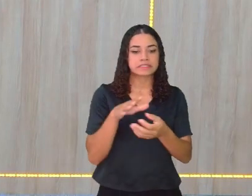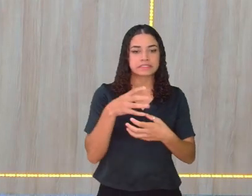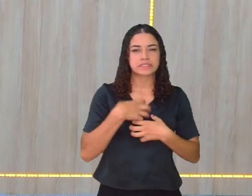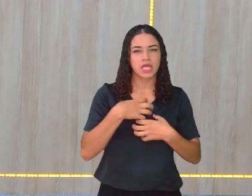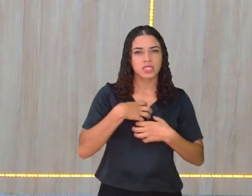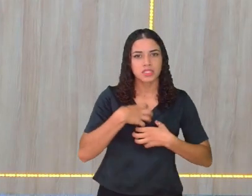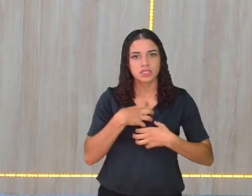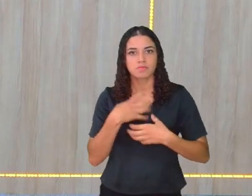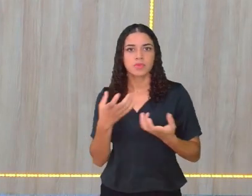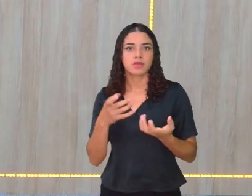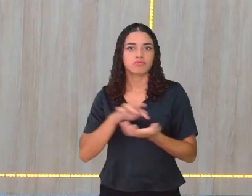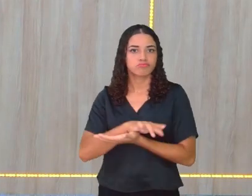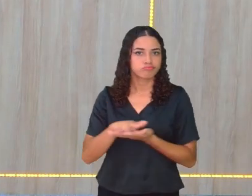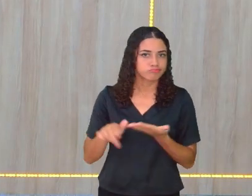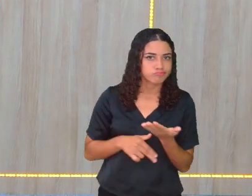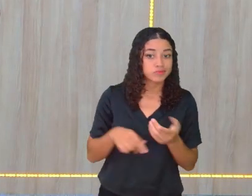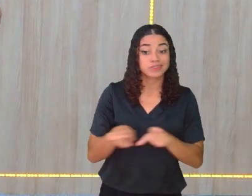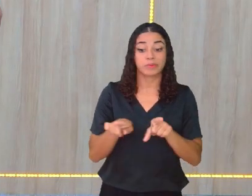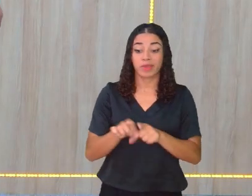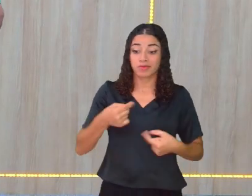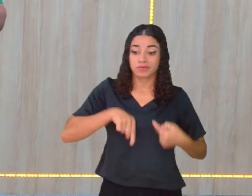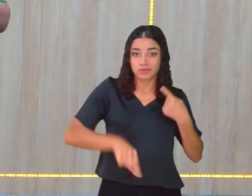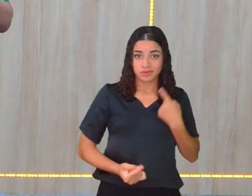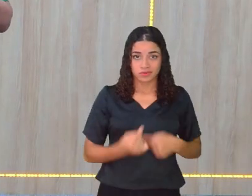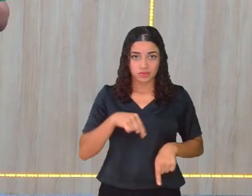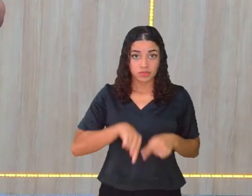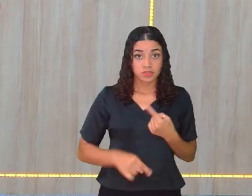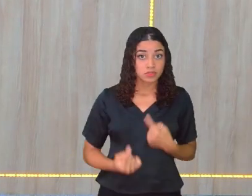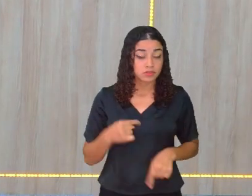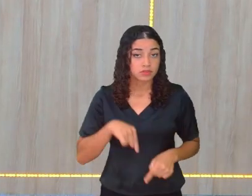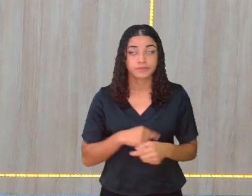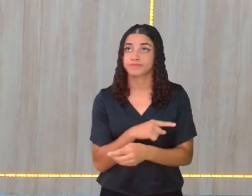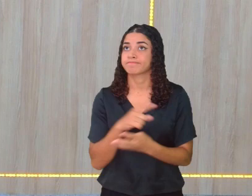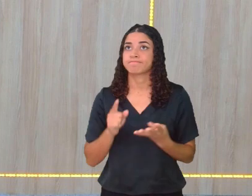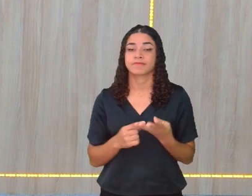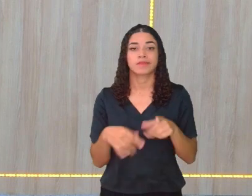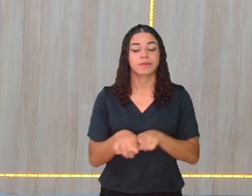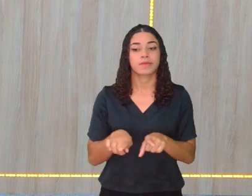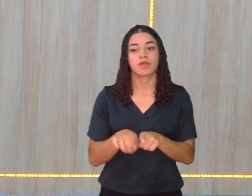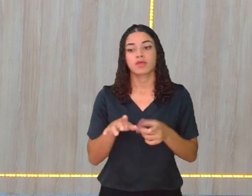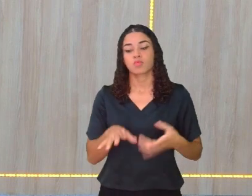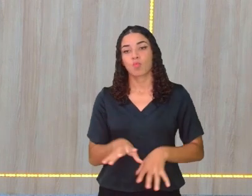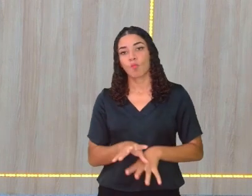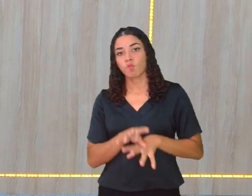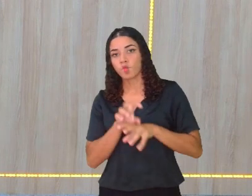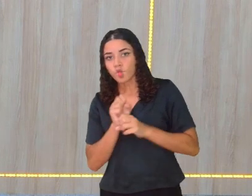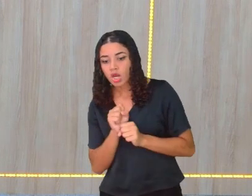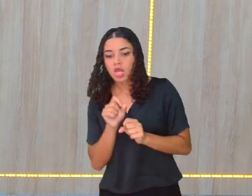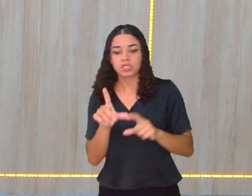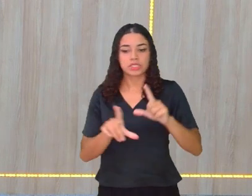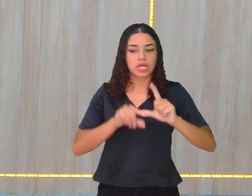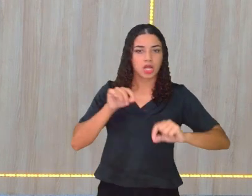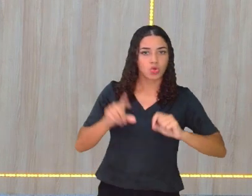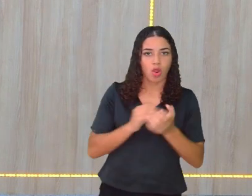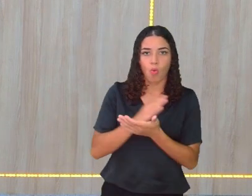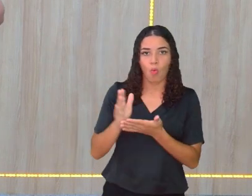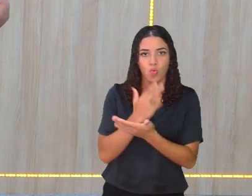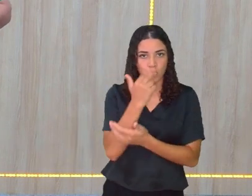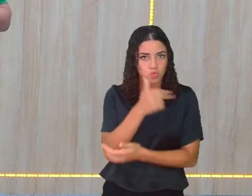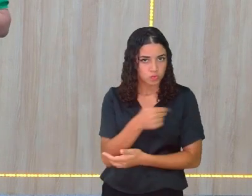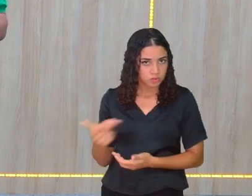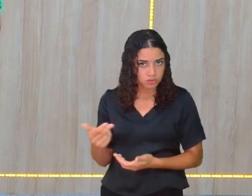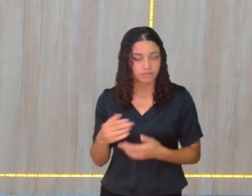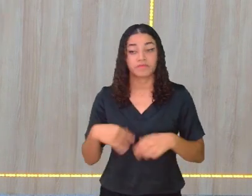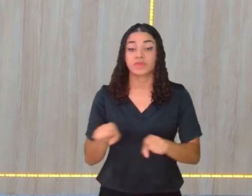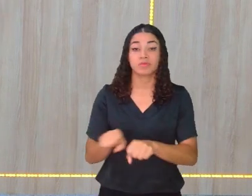Vimos também a questão do sistema digestório, a questão aí de absorver, né? Selecionar os nutrientes,